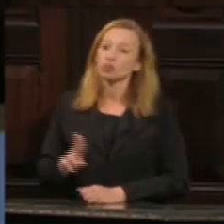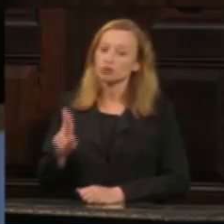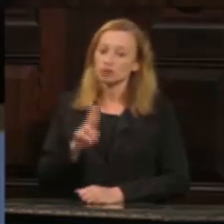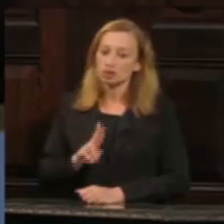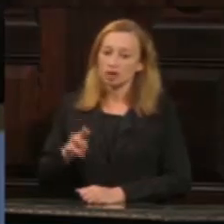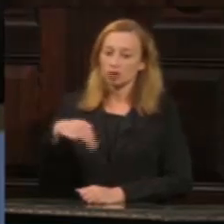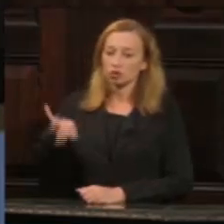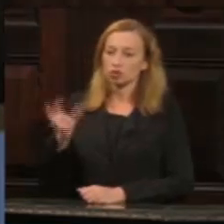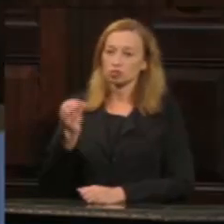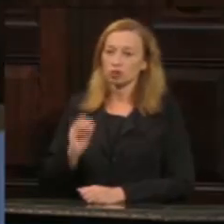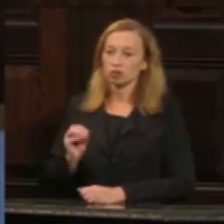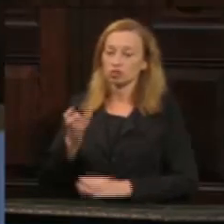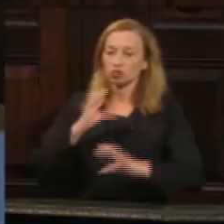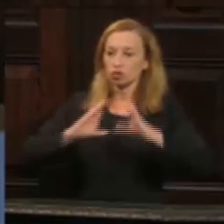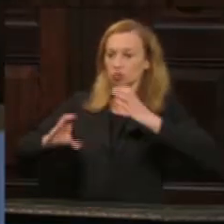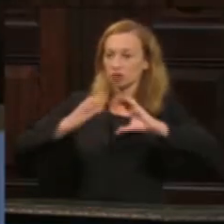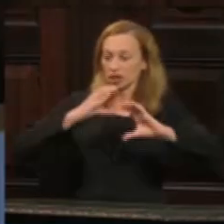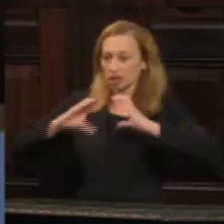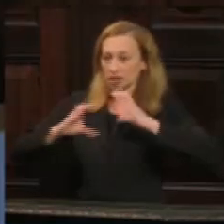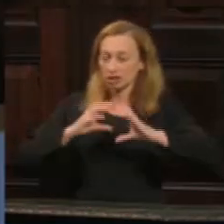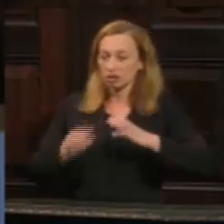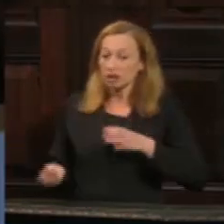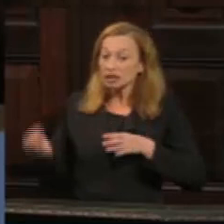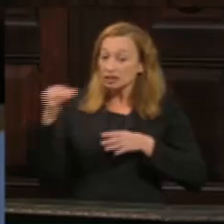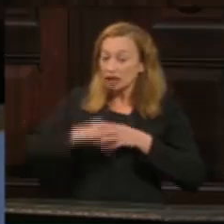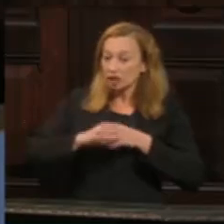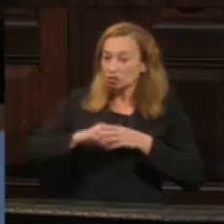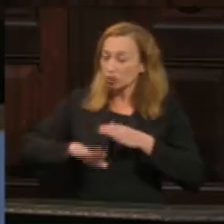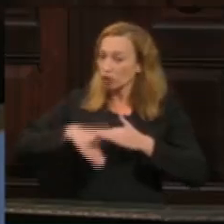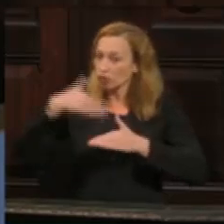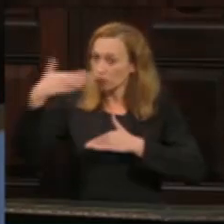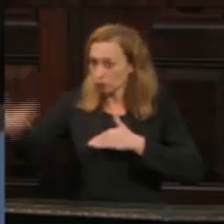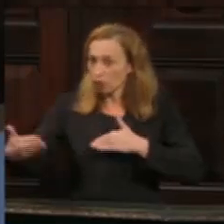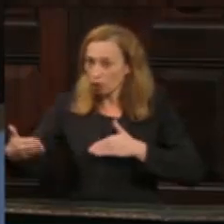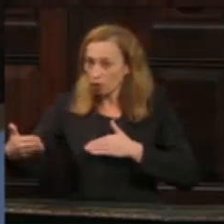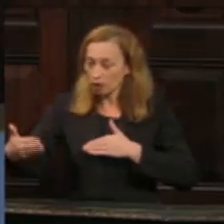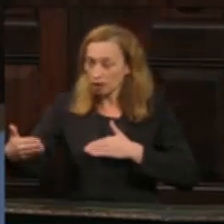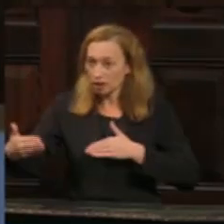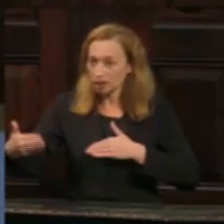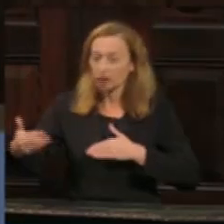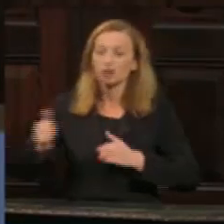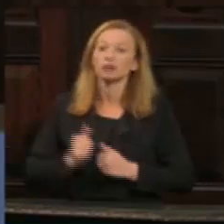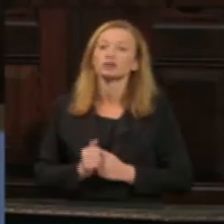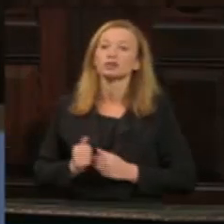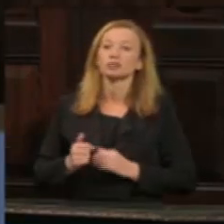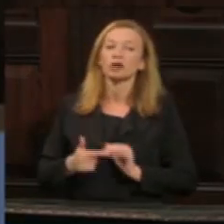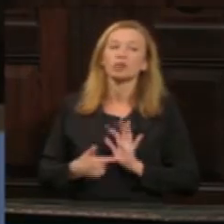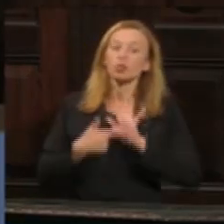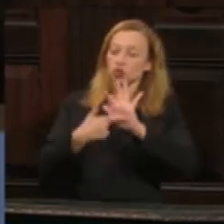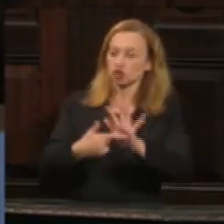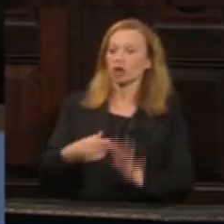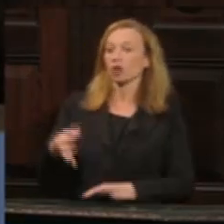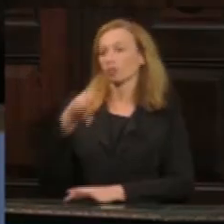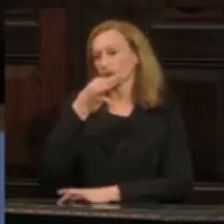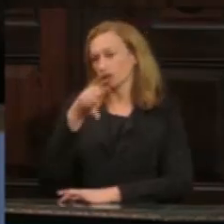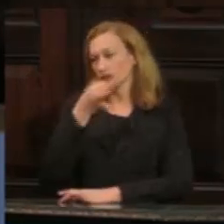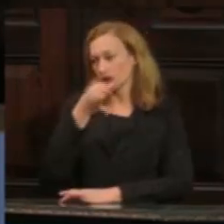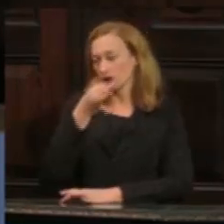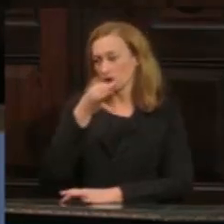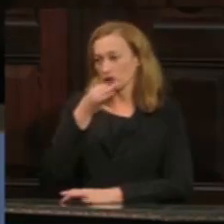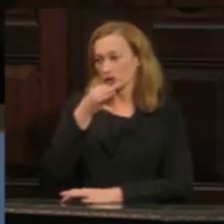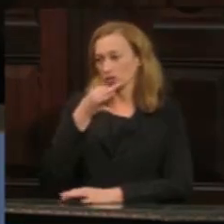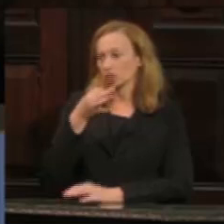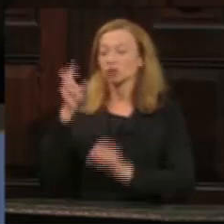comunicação internos e externos para expressar opinião sobre as